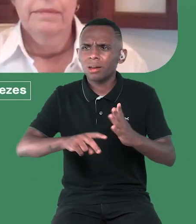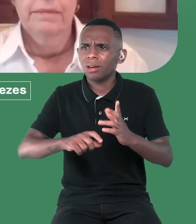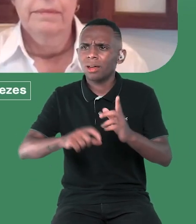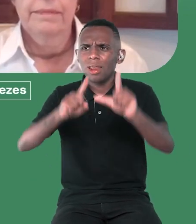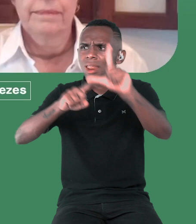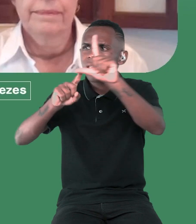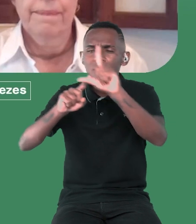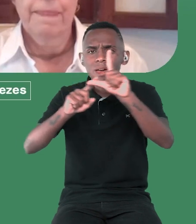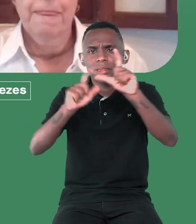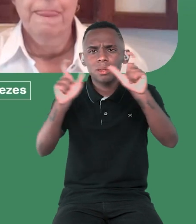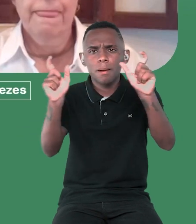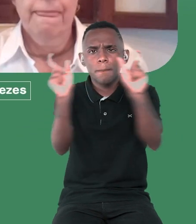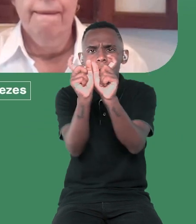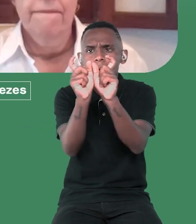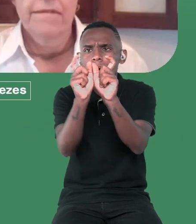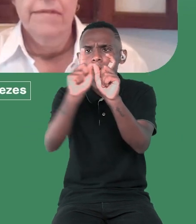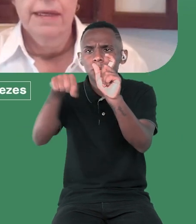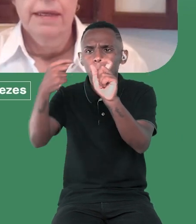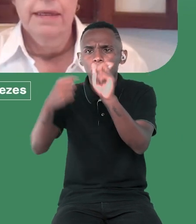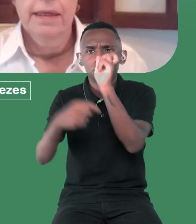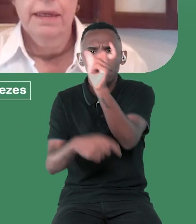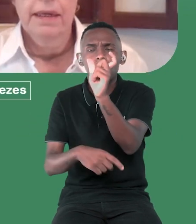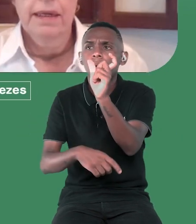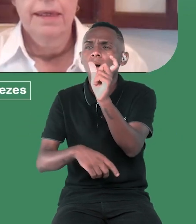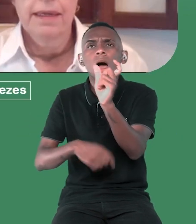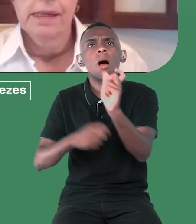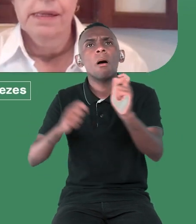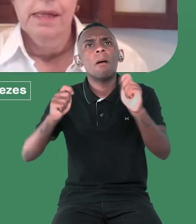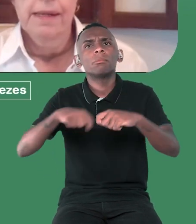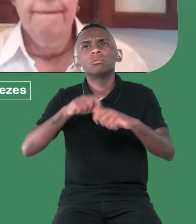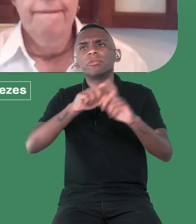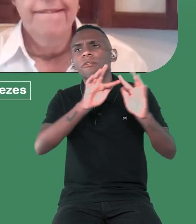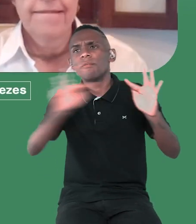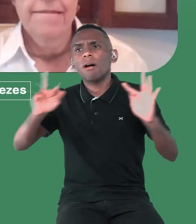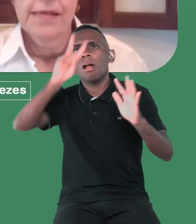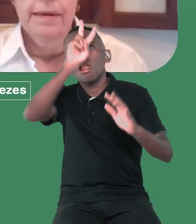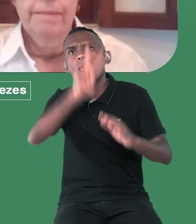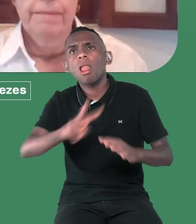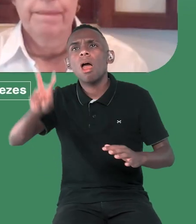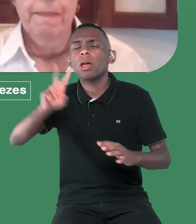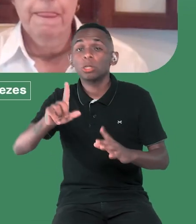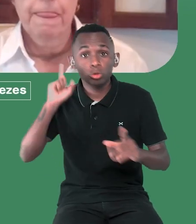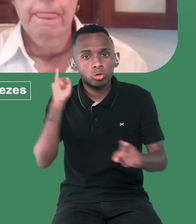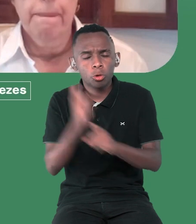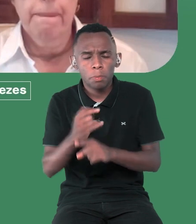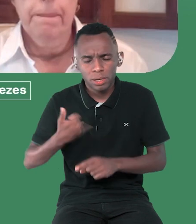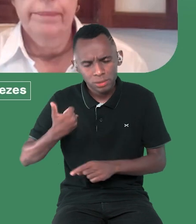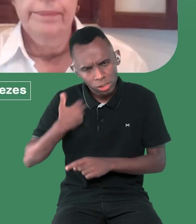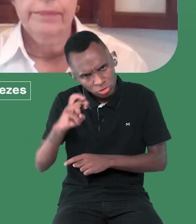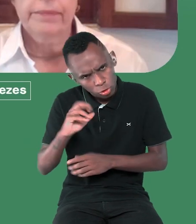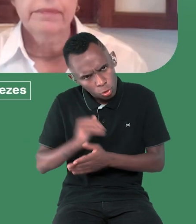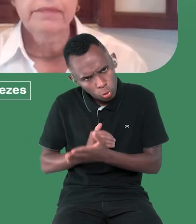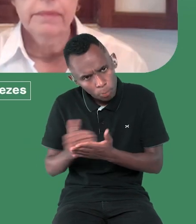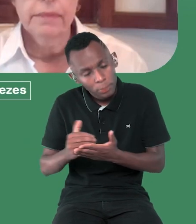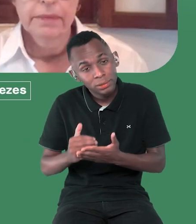e formava sílabas, e as sílabas formavam palavras. Então, a descoberta da leitura para mim, que se deu aos 5 anos de